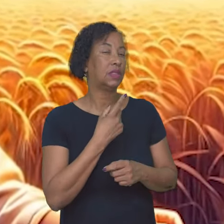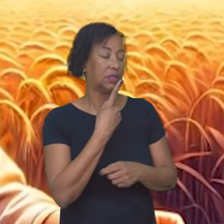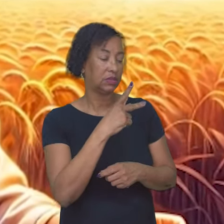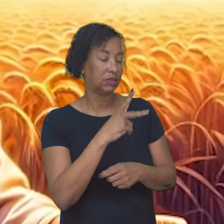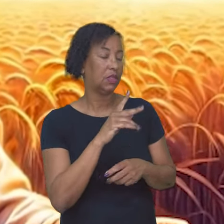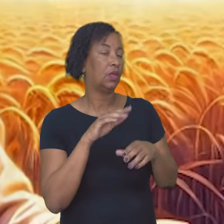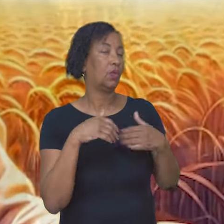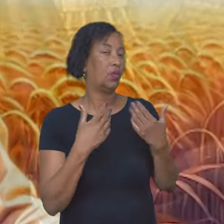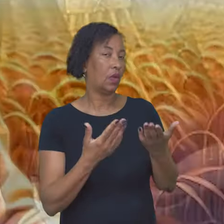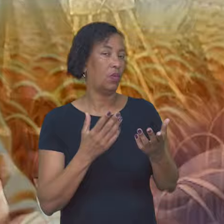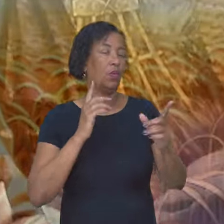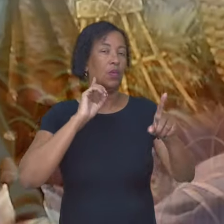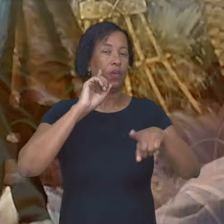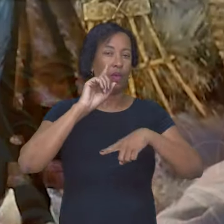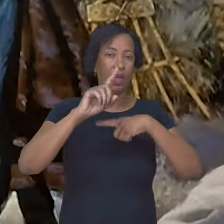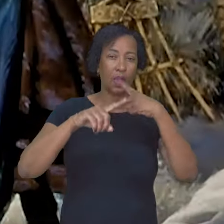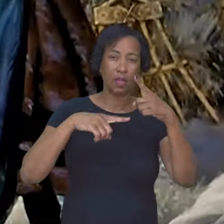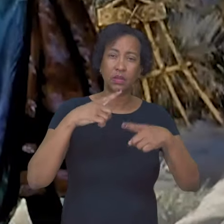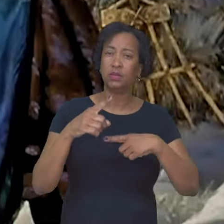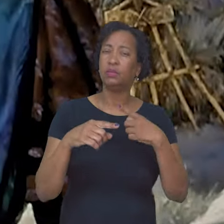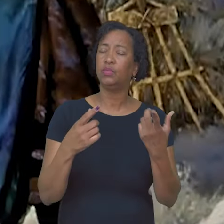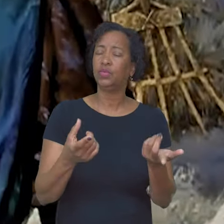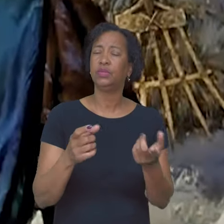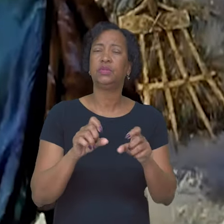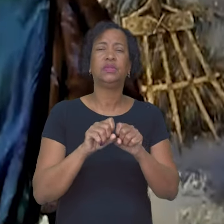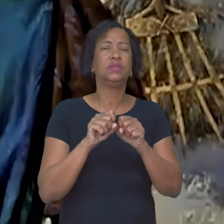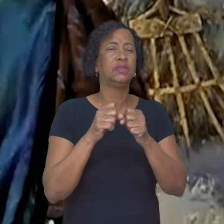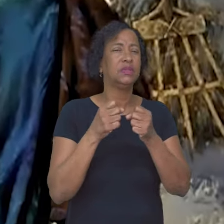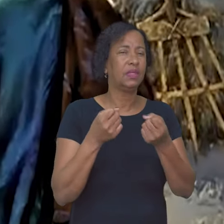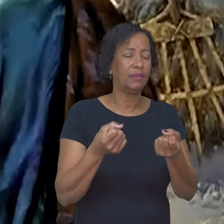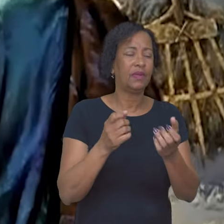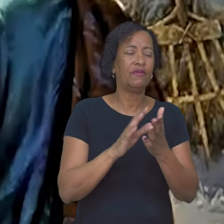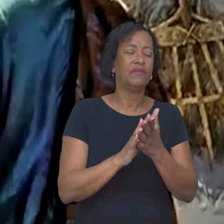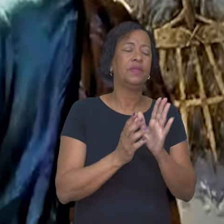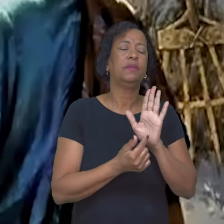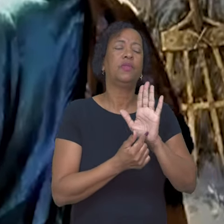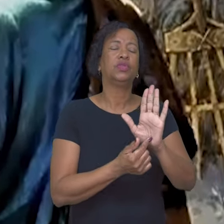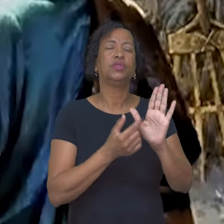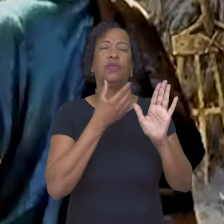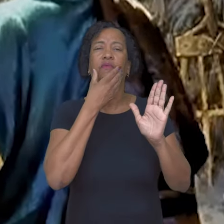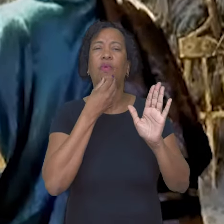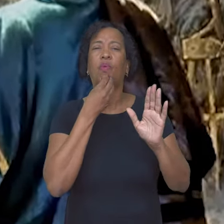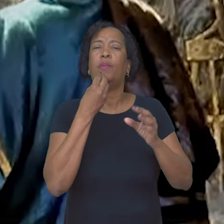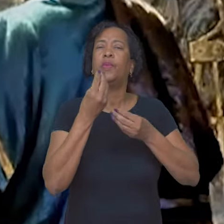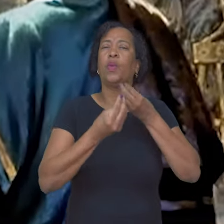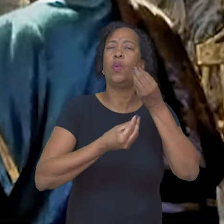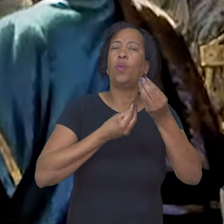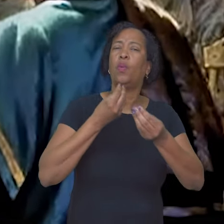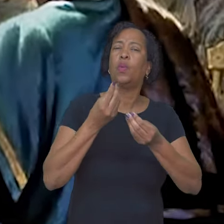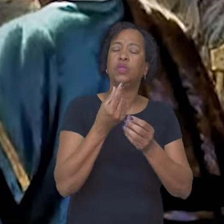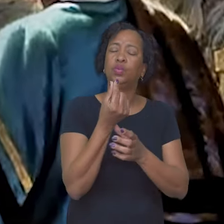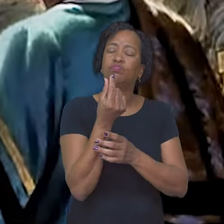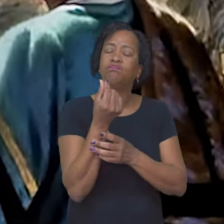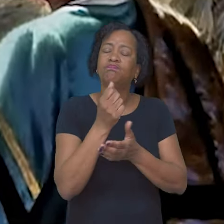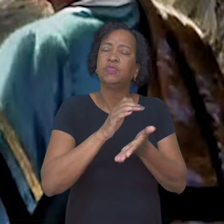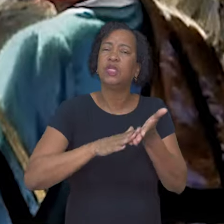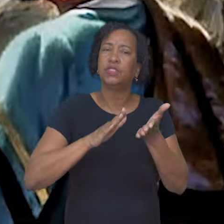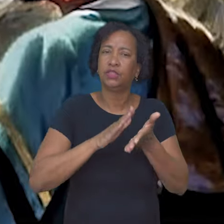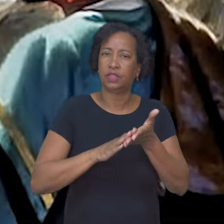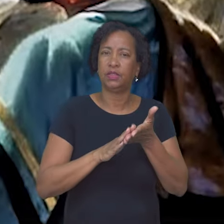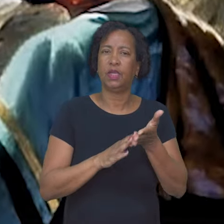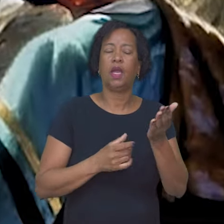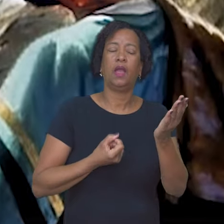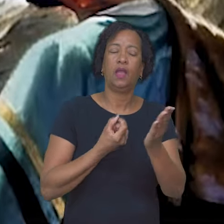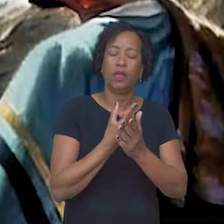disso eles quebravam os selos do Rolo e mostravam ao homem quanto aquela transação lhe custaria ele a